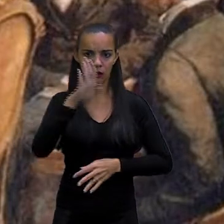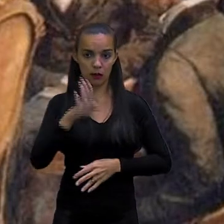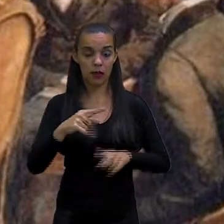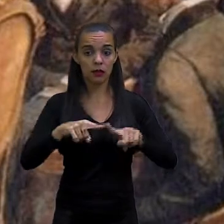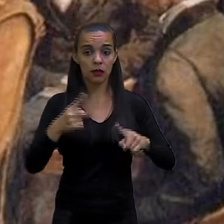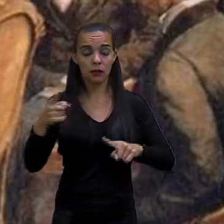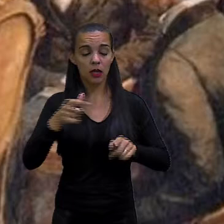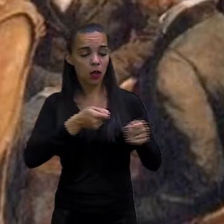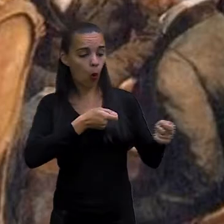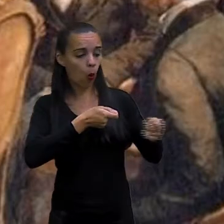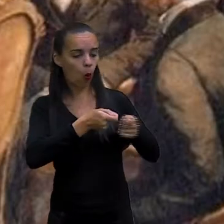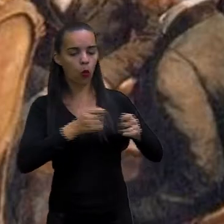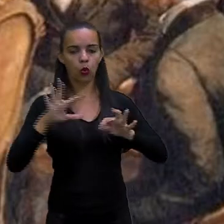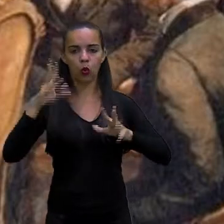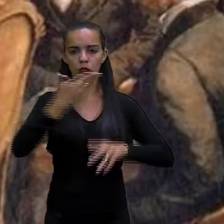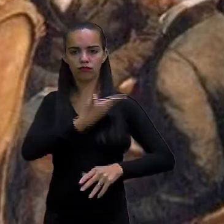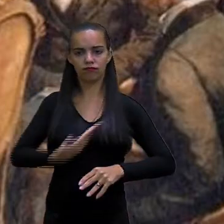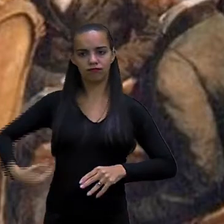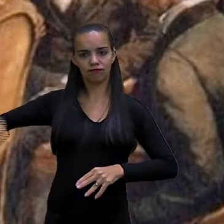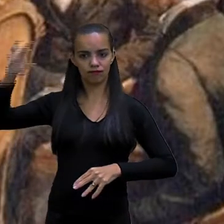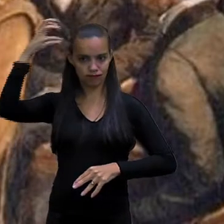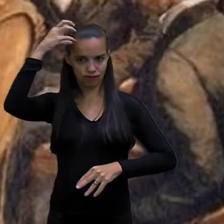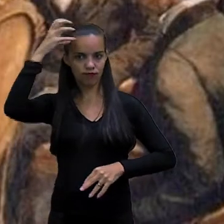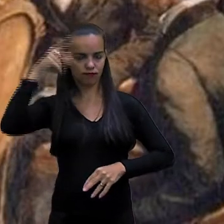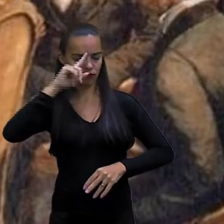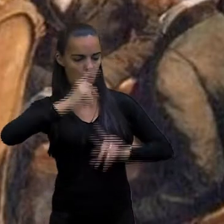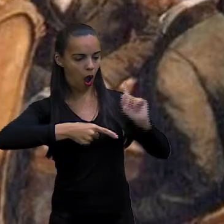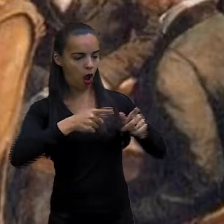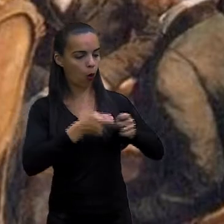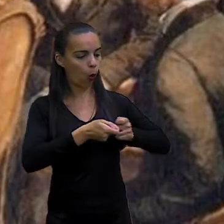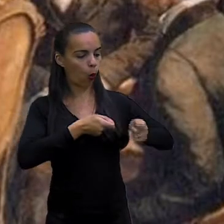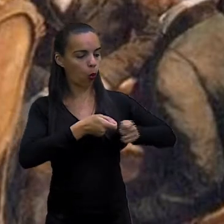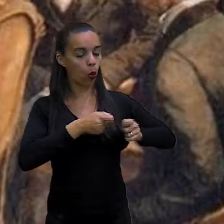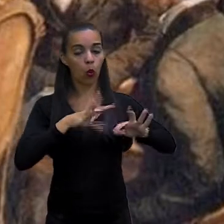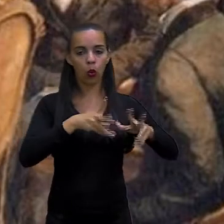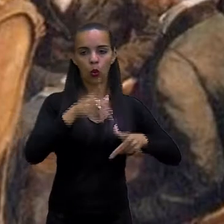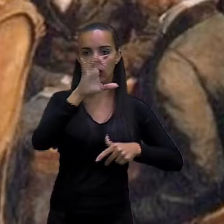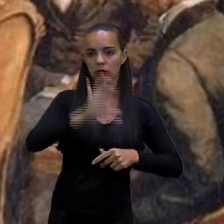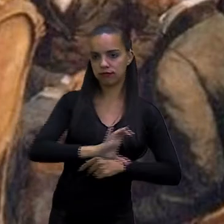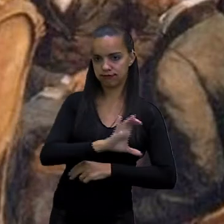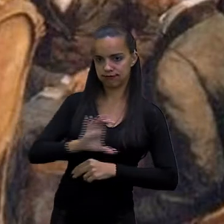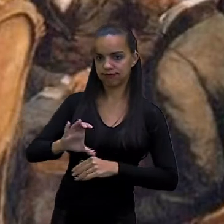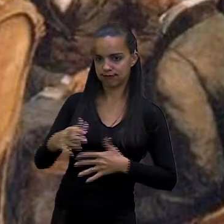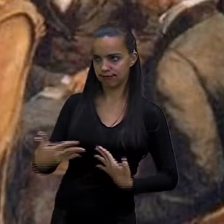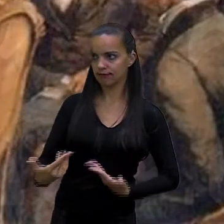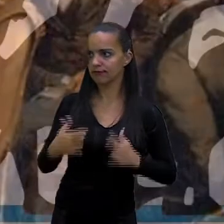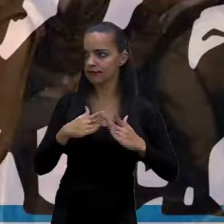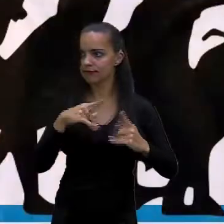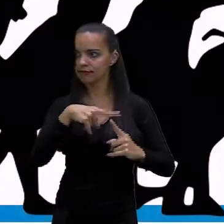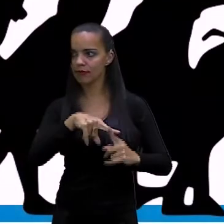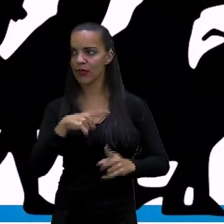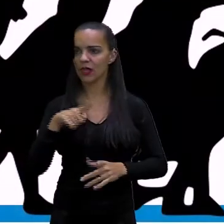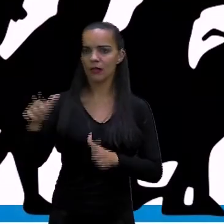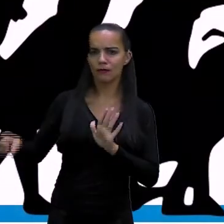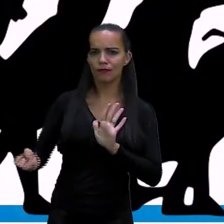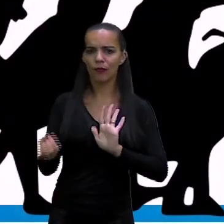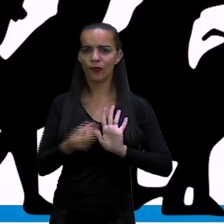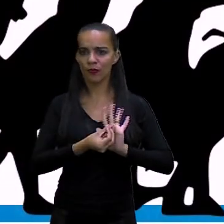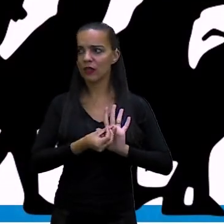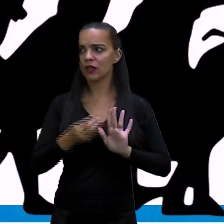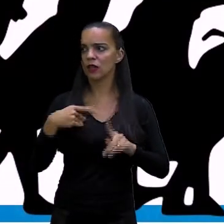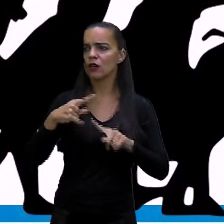padroado. O reinado de Dom Pedro I, agora já Dom Pedro I, imperador do Brasil, foi marcado por